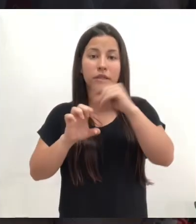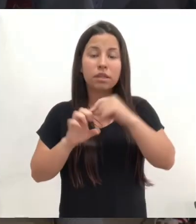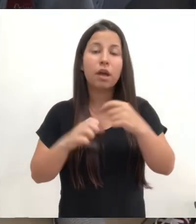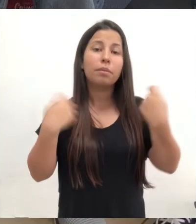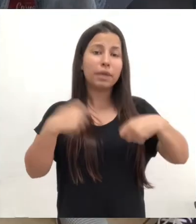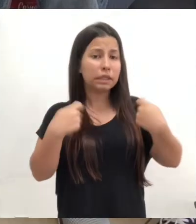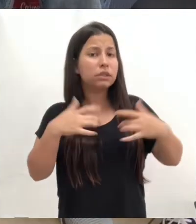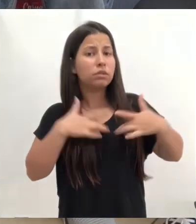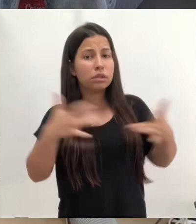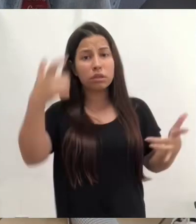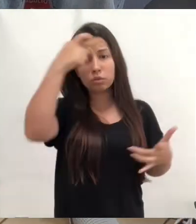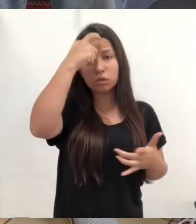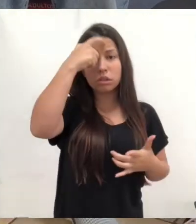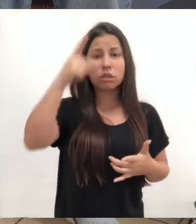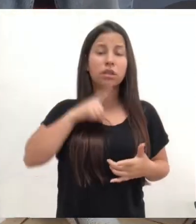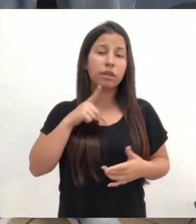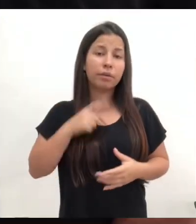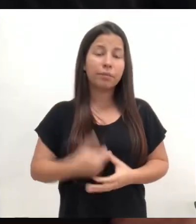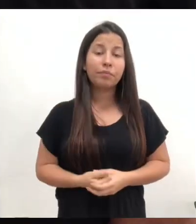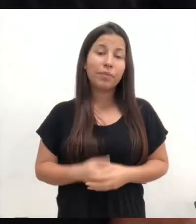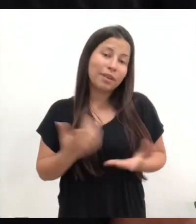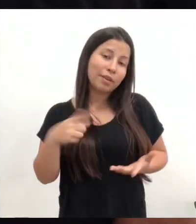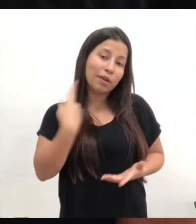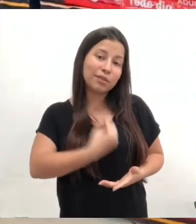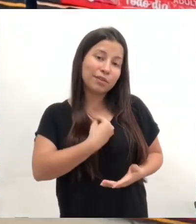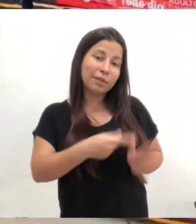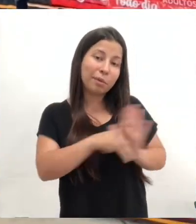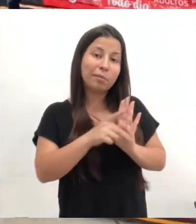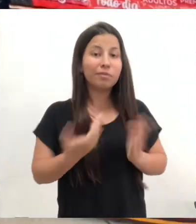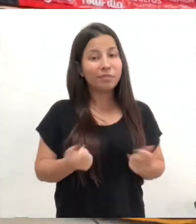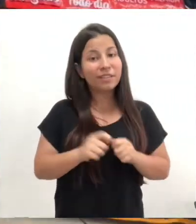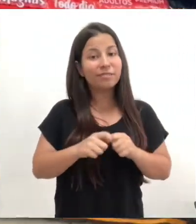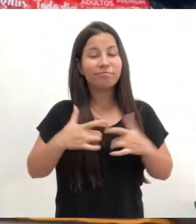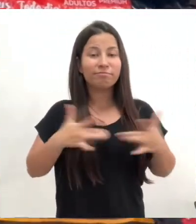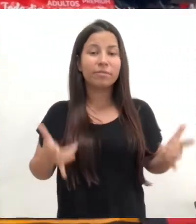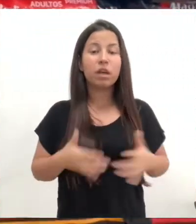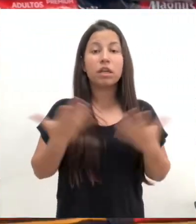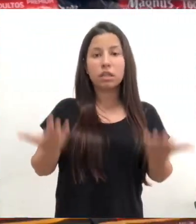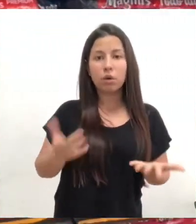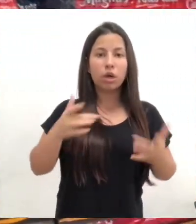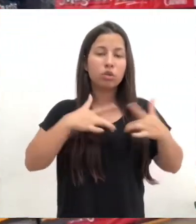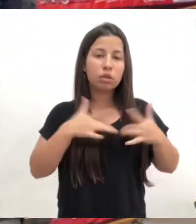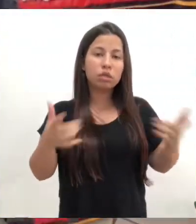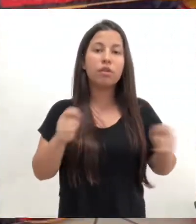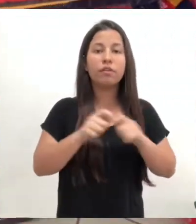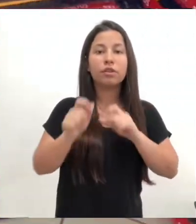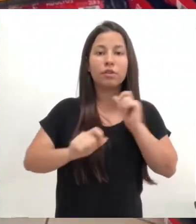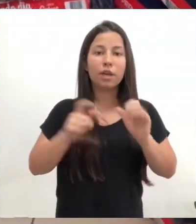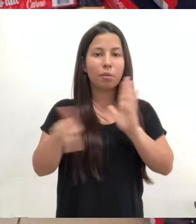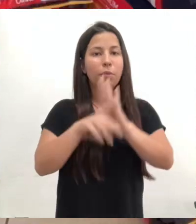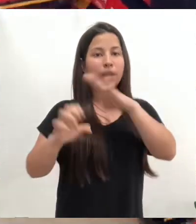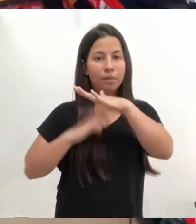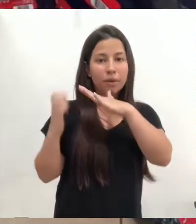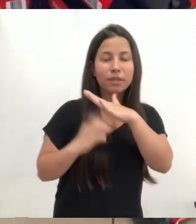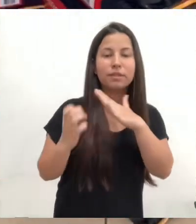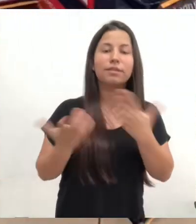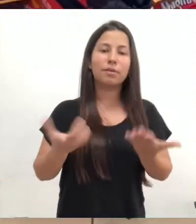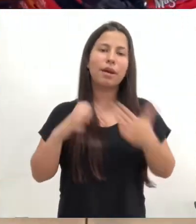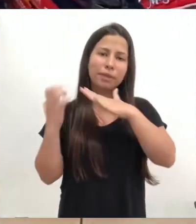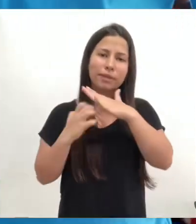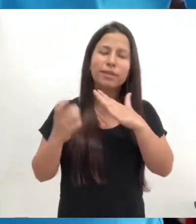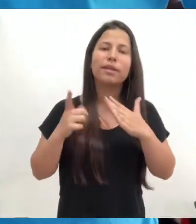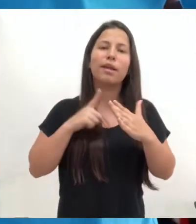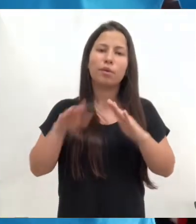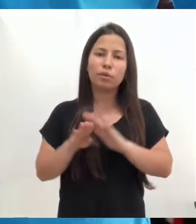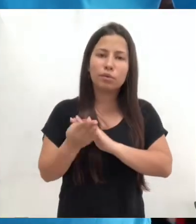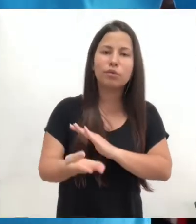têm que se solidarizar com isso aí e a gente faz a nossa parte. A doação faz parte do propósito da empresa, né? A empresa tem um propósito